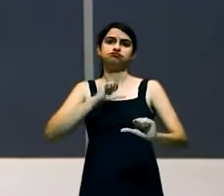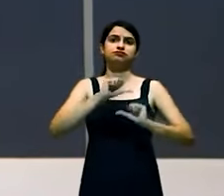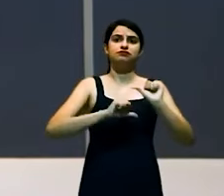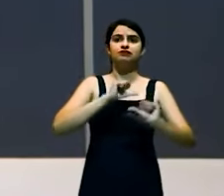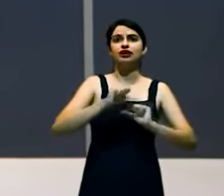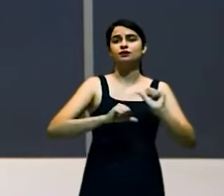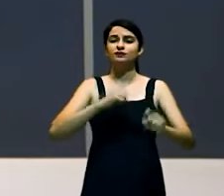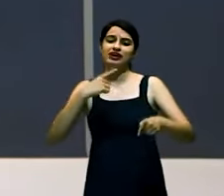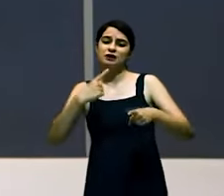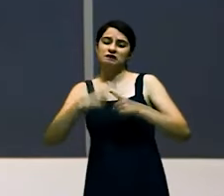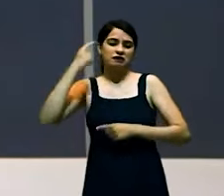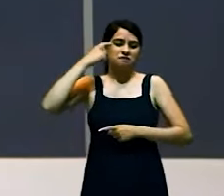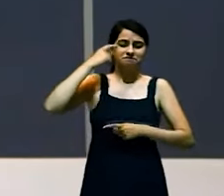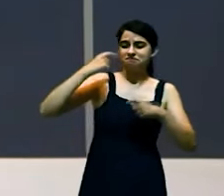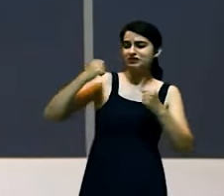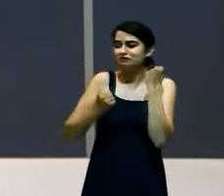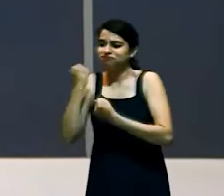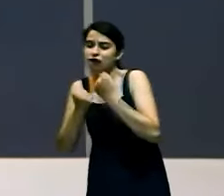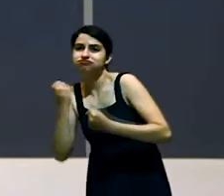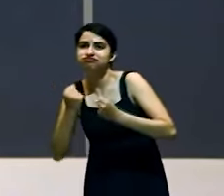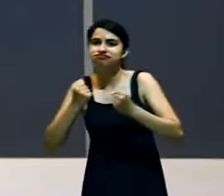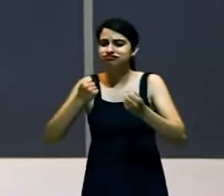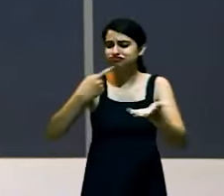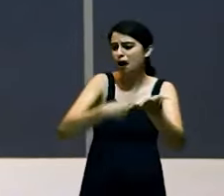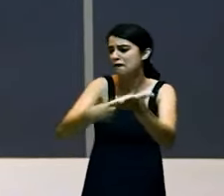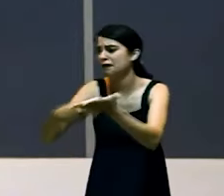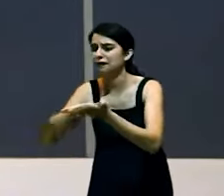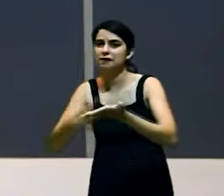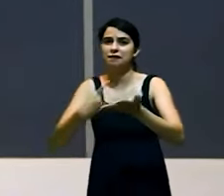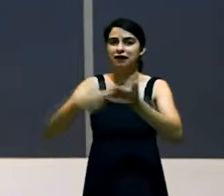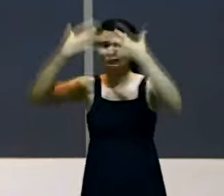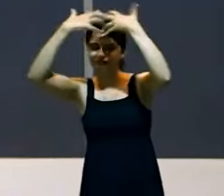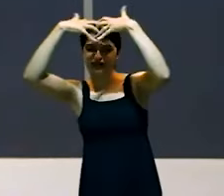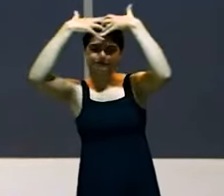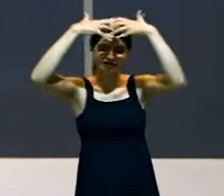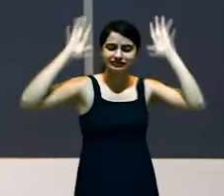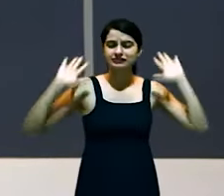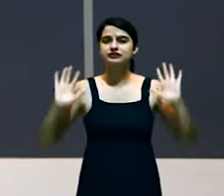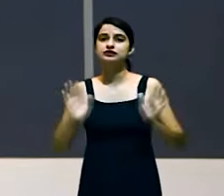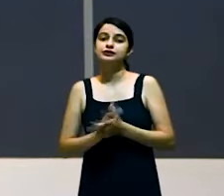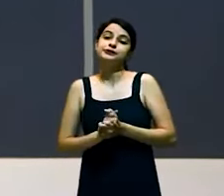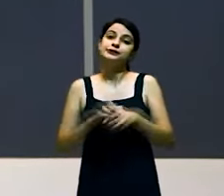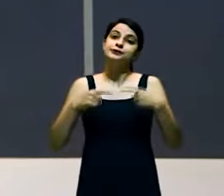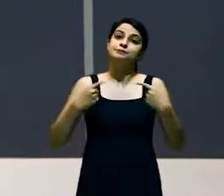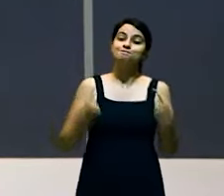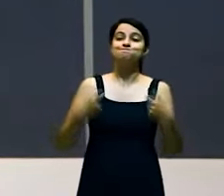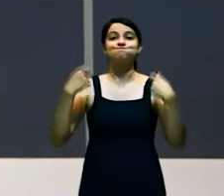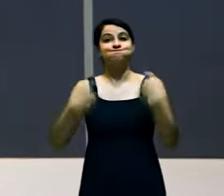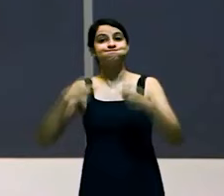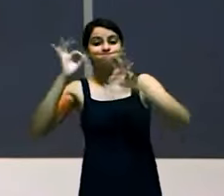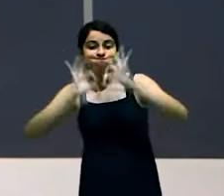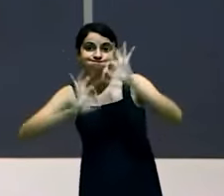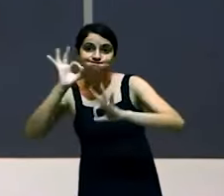a gente não vai mudando. Não é prioridade em muitas casas uma